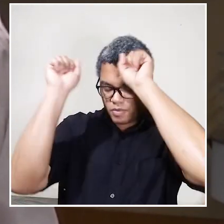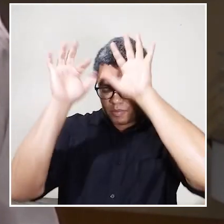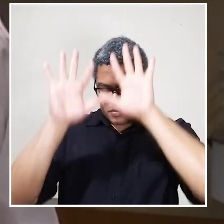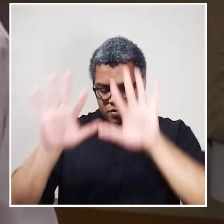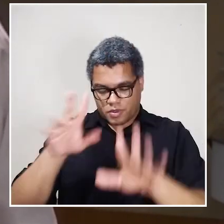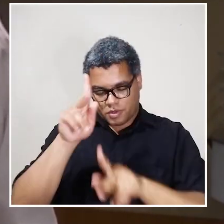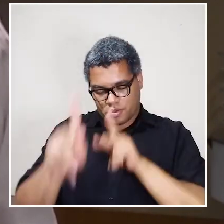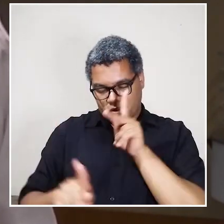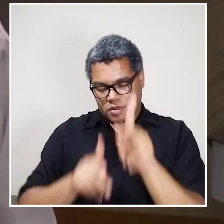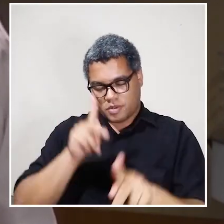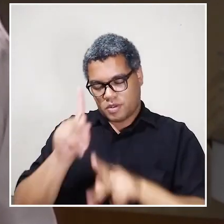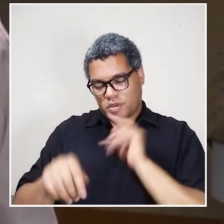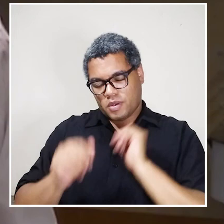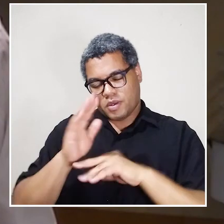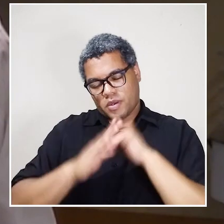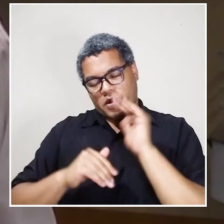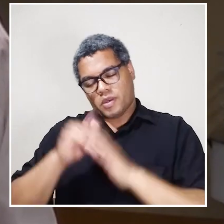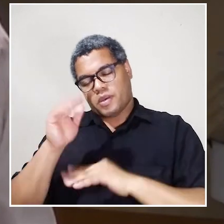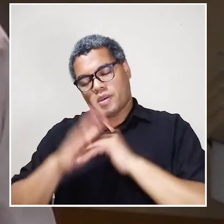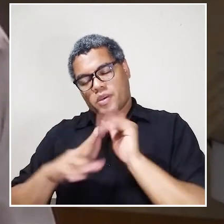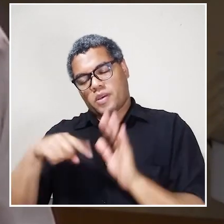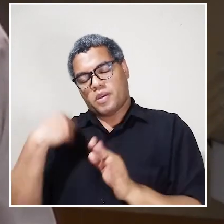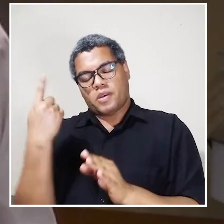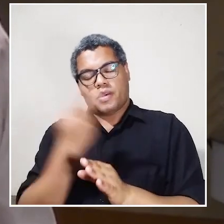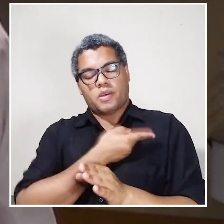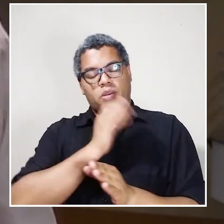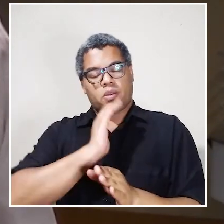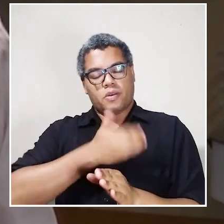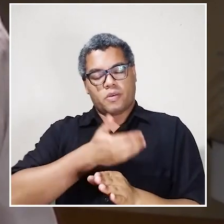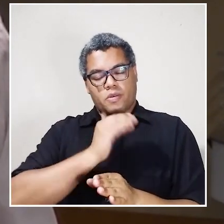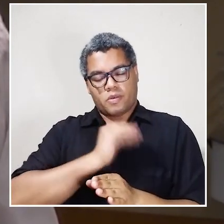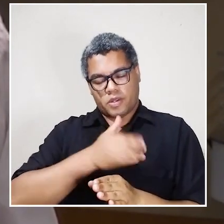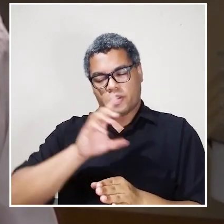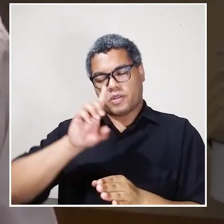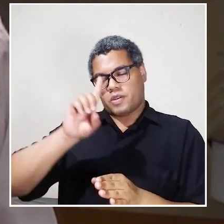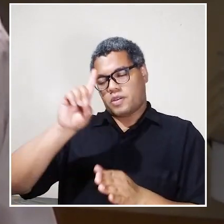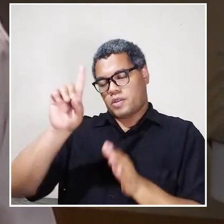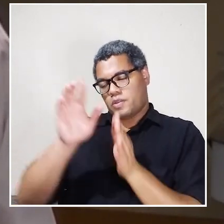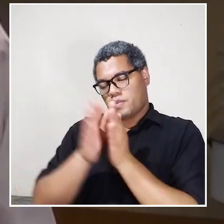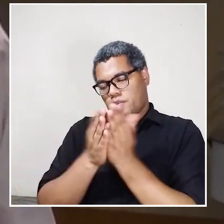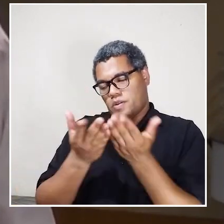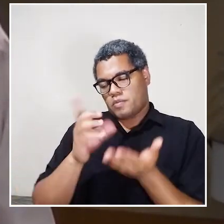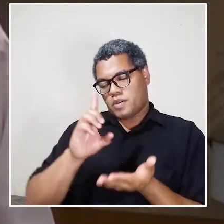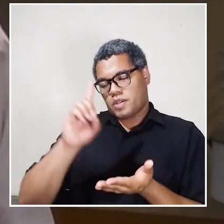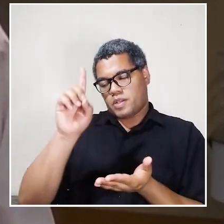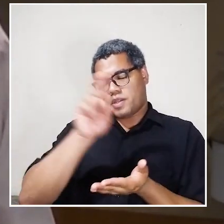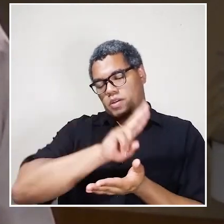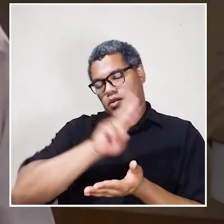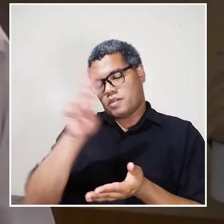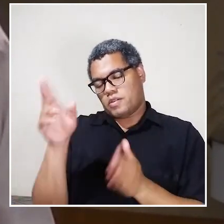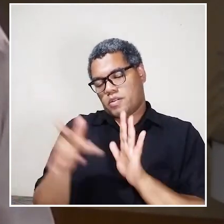povo, aplique em nossos corações a Tua mensagem, Senhor, em nome de Jesus. Amém.